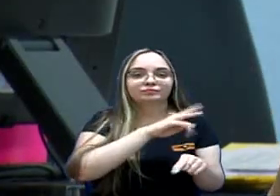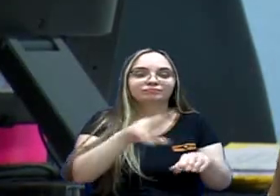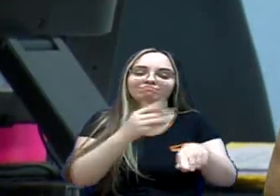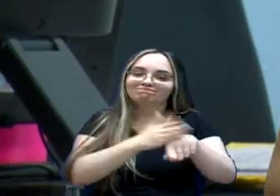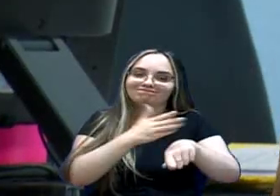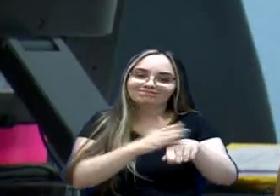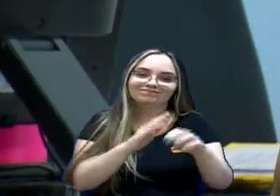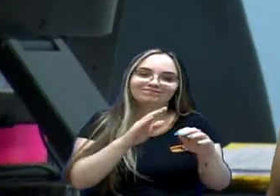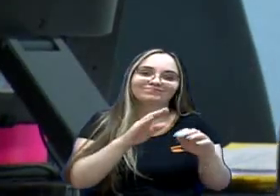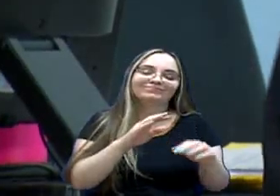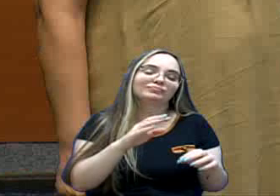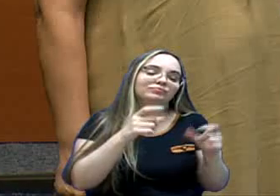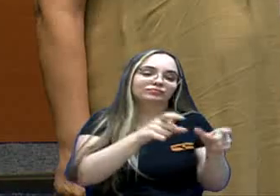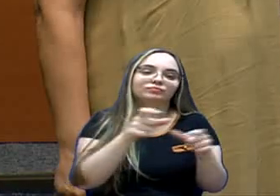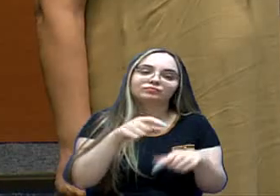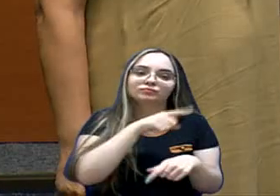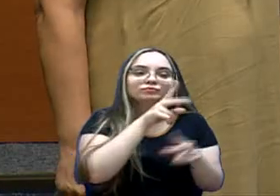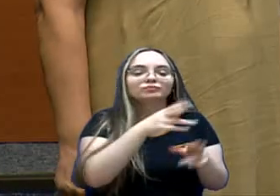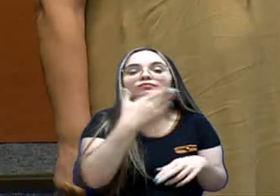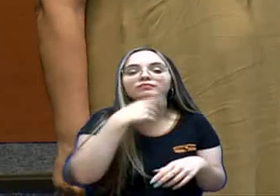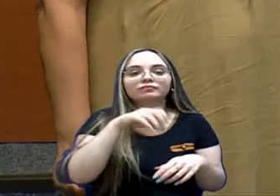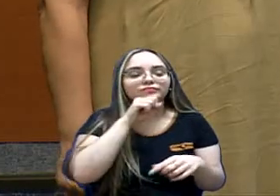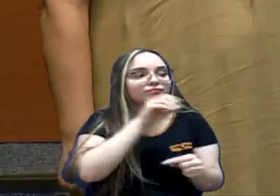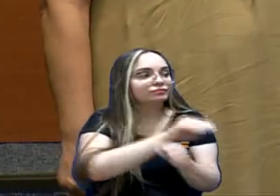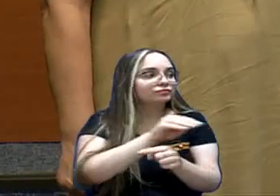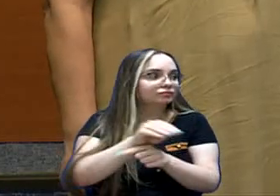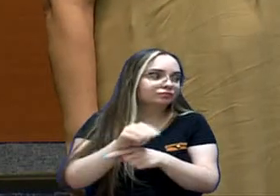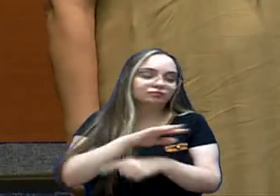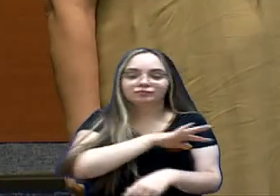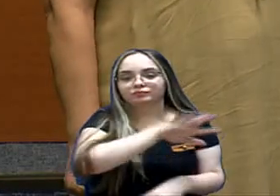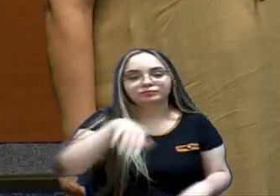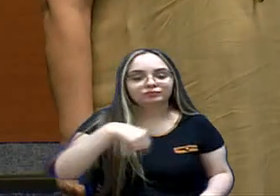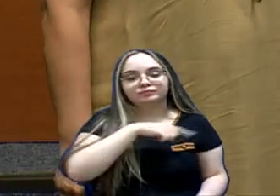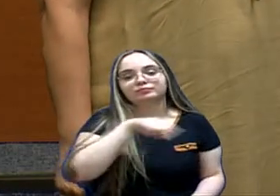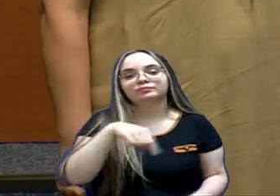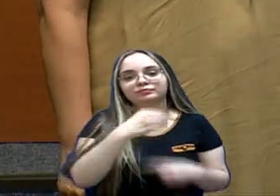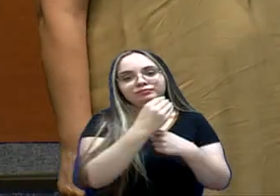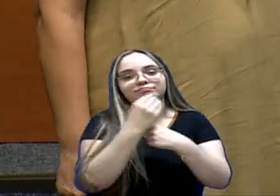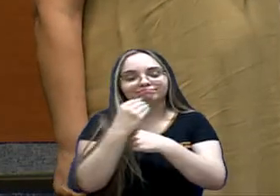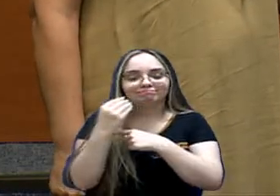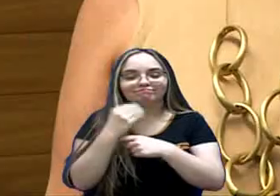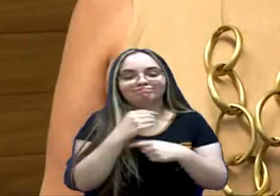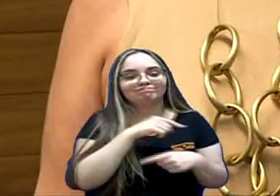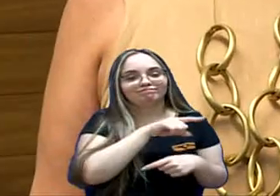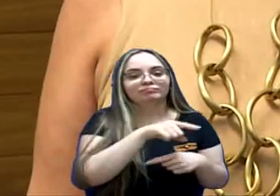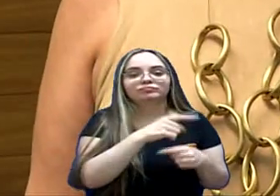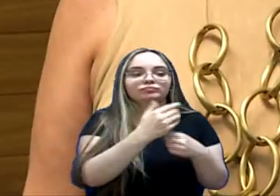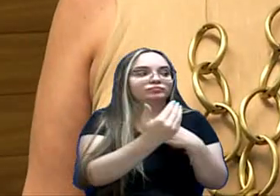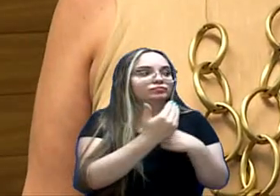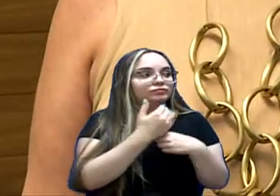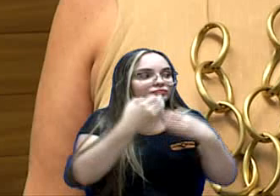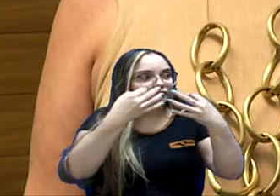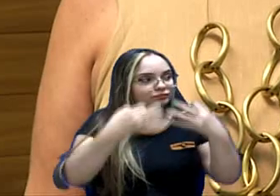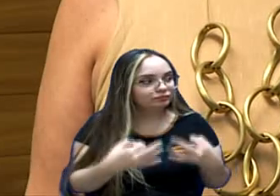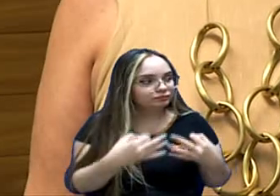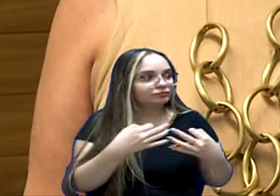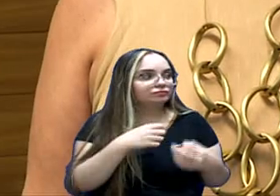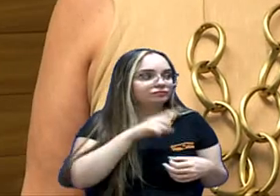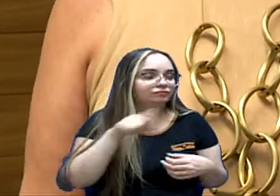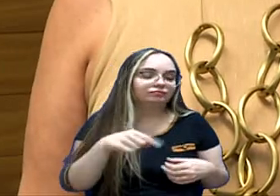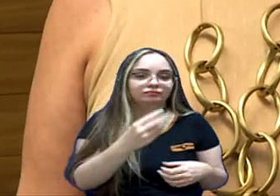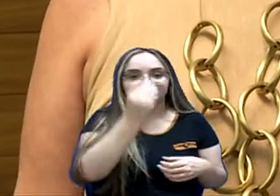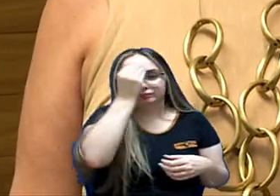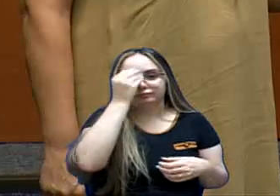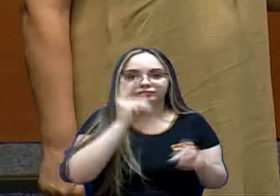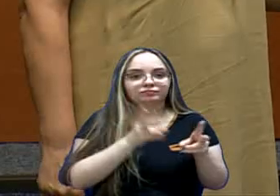foi um grande pai, não só do doutor Godofredo, mas de todos nós. Uma referência em integridade que sempre guardarei